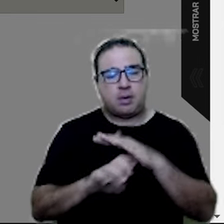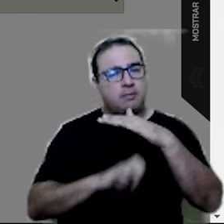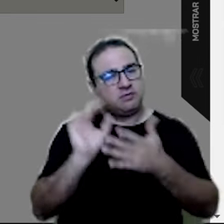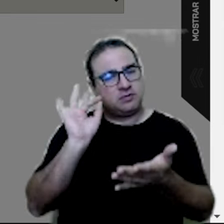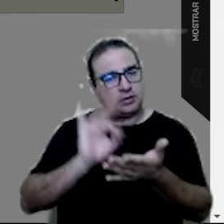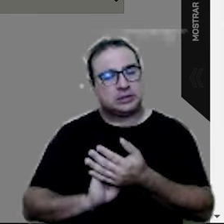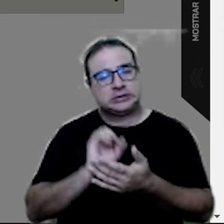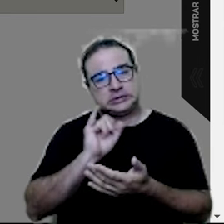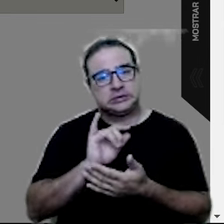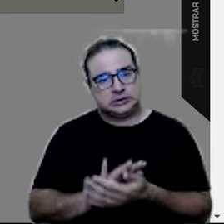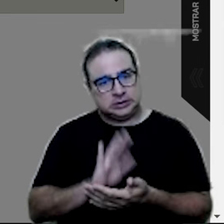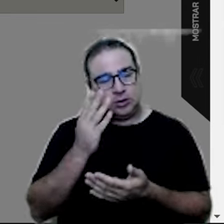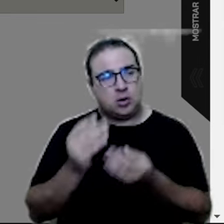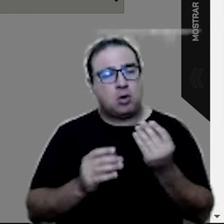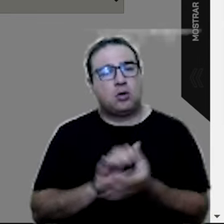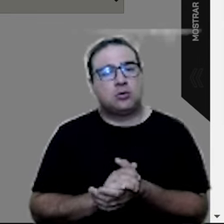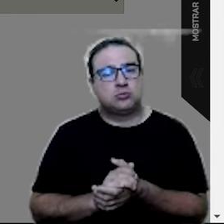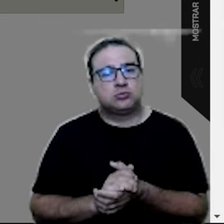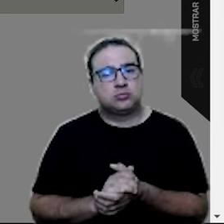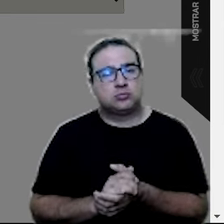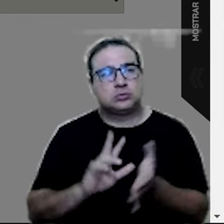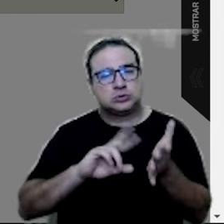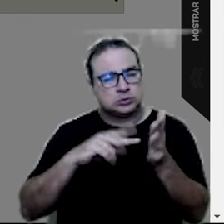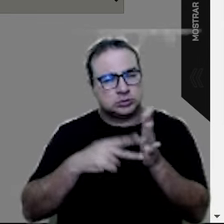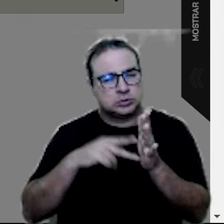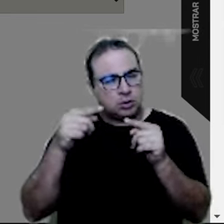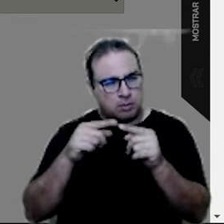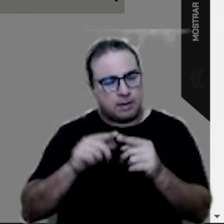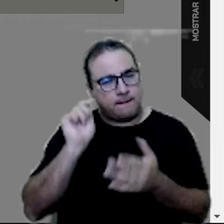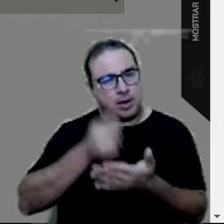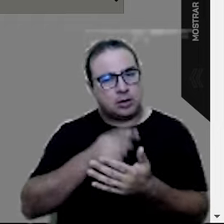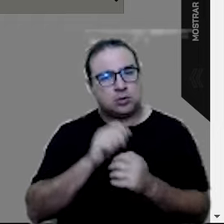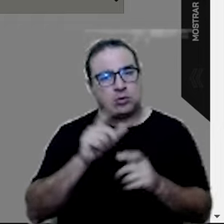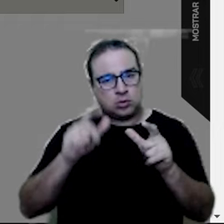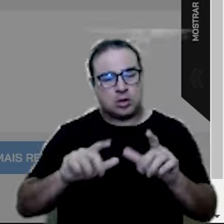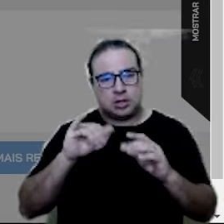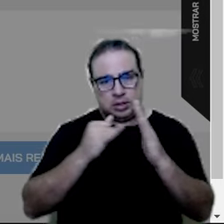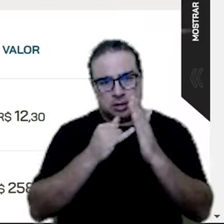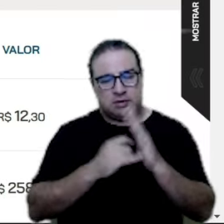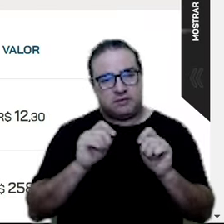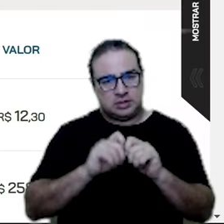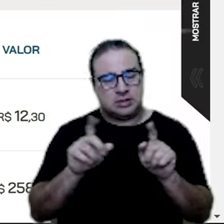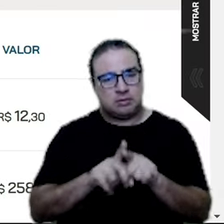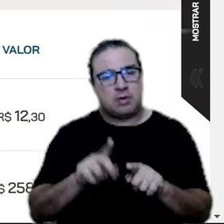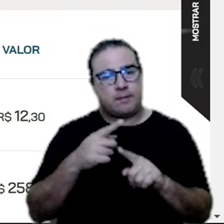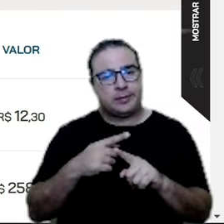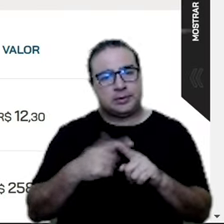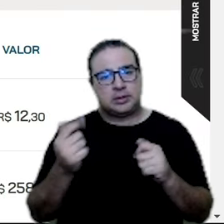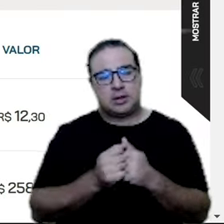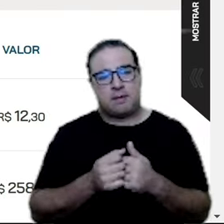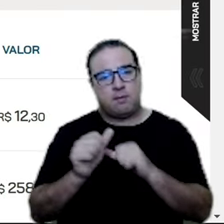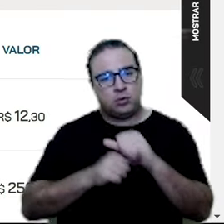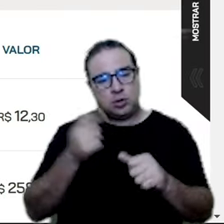empresa de fato Então se ela faz eh o sentido dela ter uma tributação para aquele determinado item ela vai fazer senão